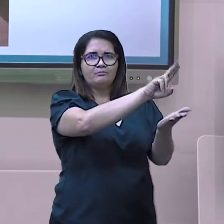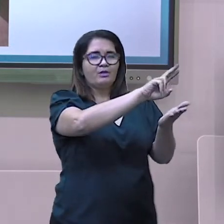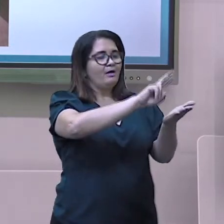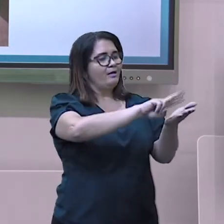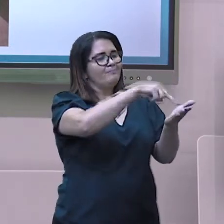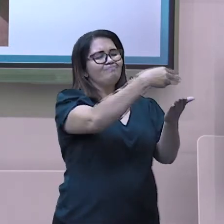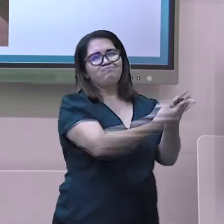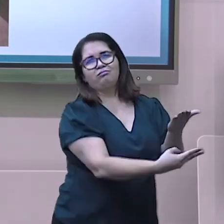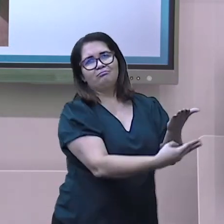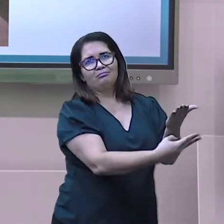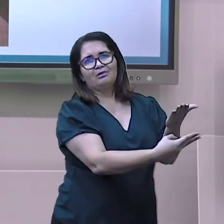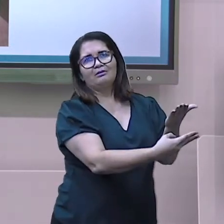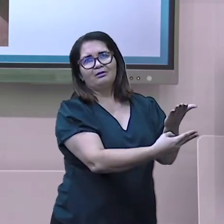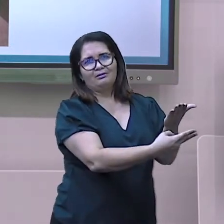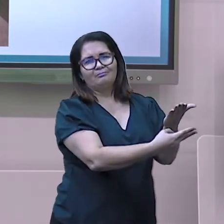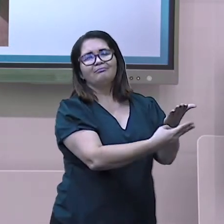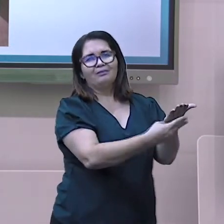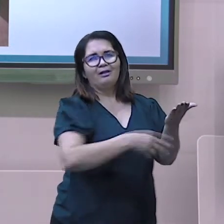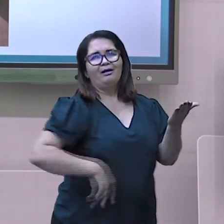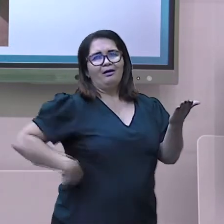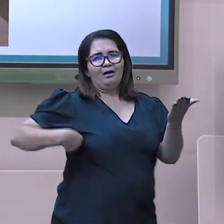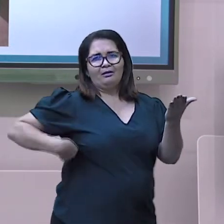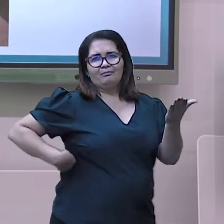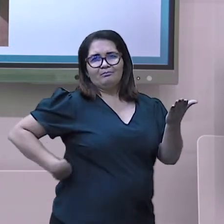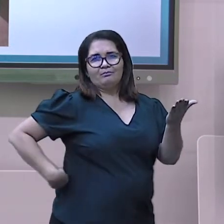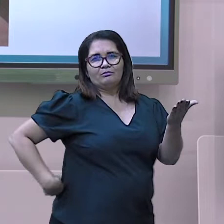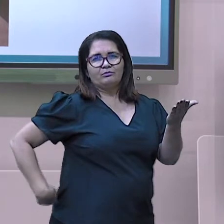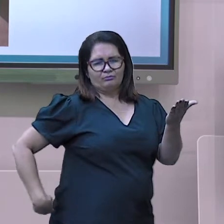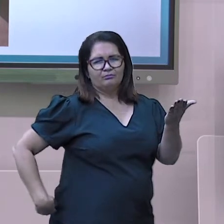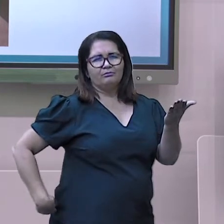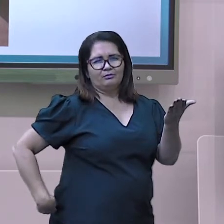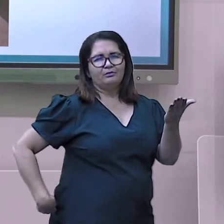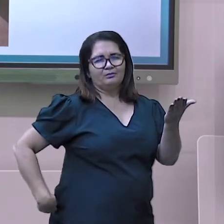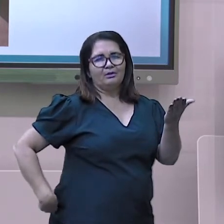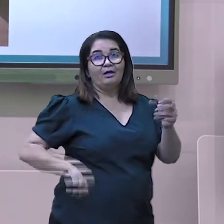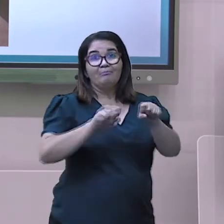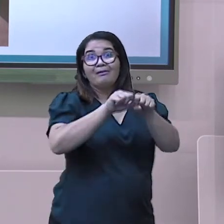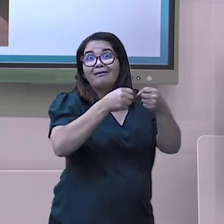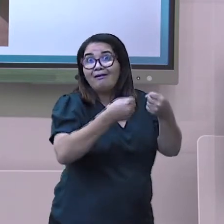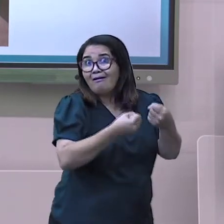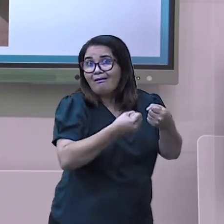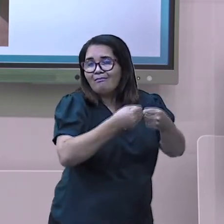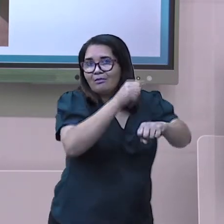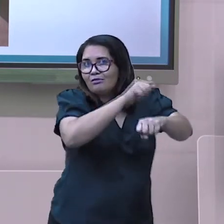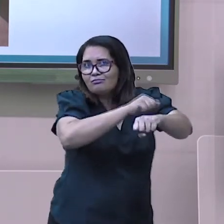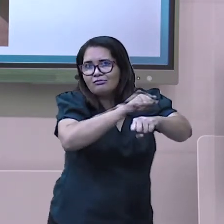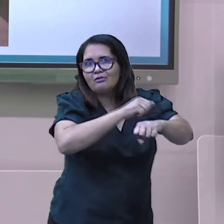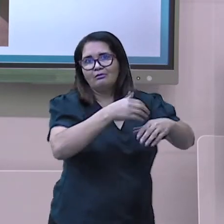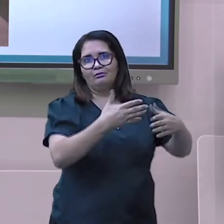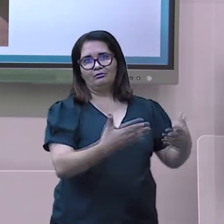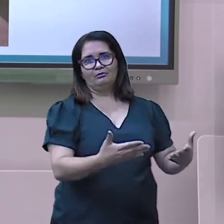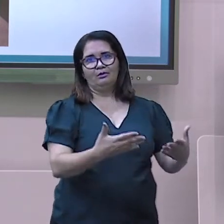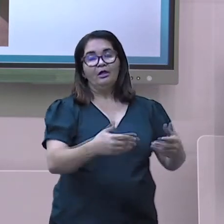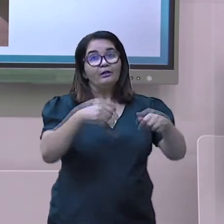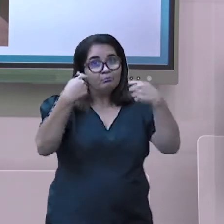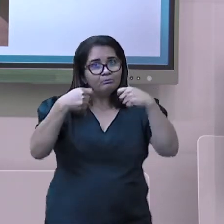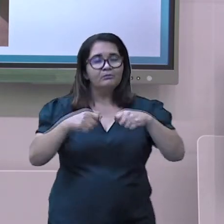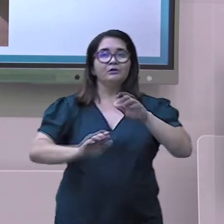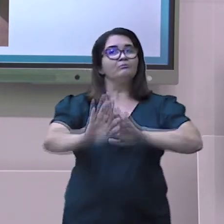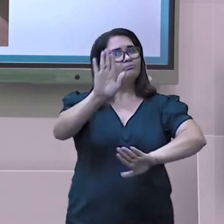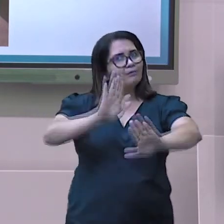pulmonares ou problemas nas articulações. Então, quando você está andando dentro da sua casa, você não